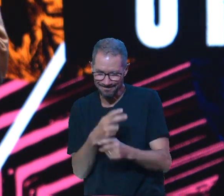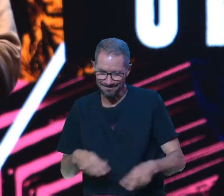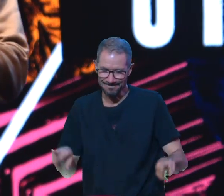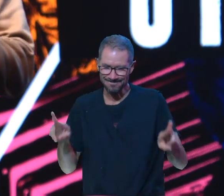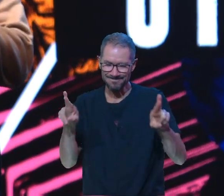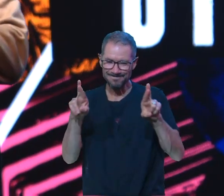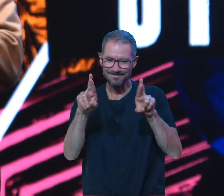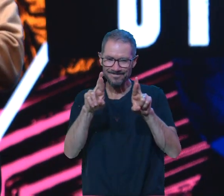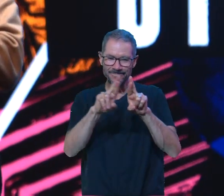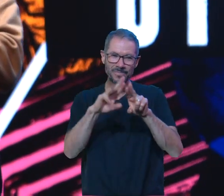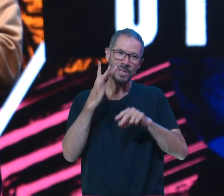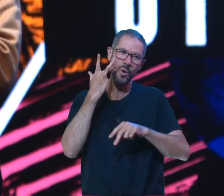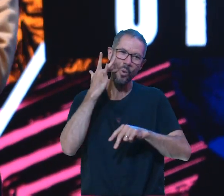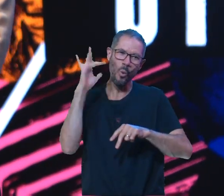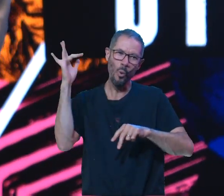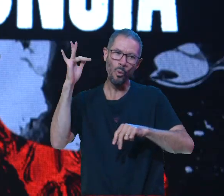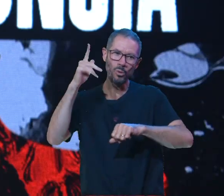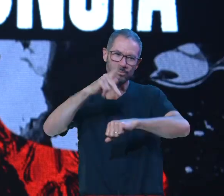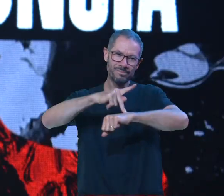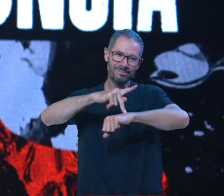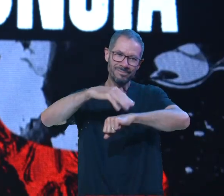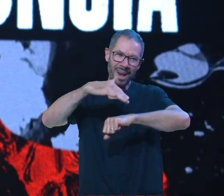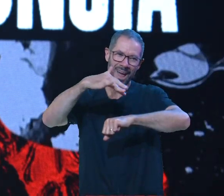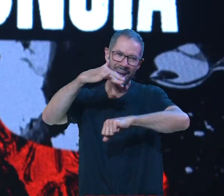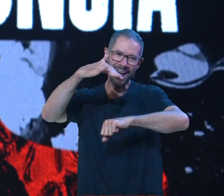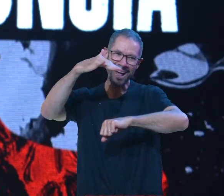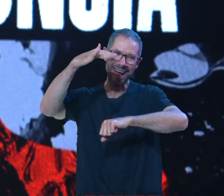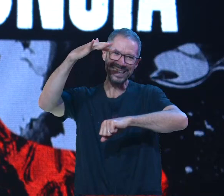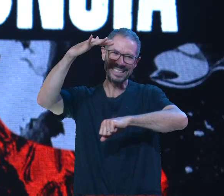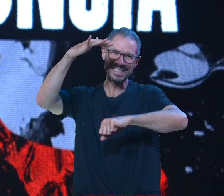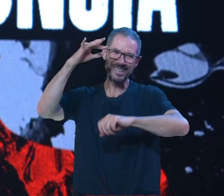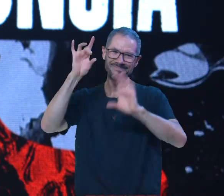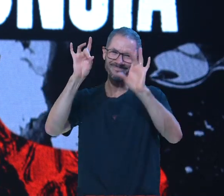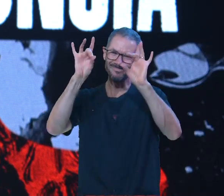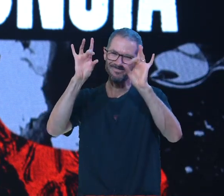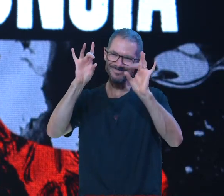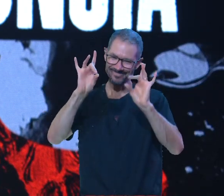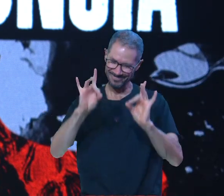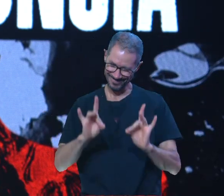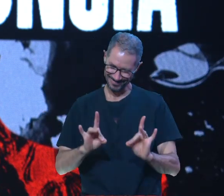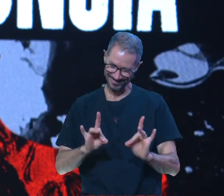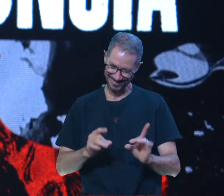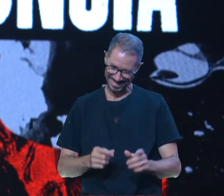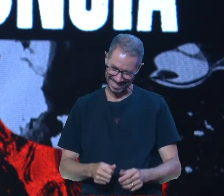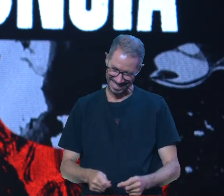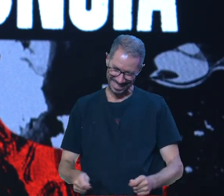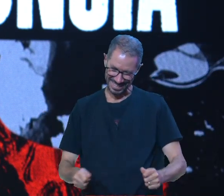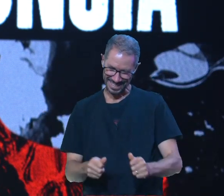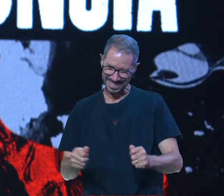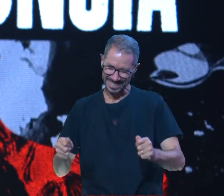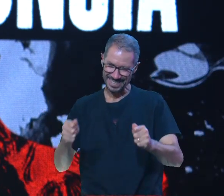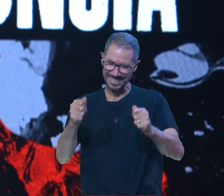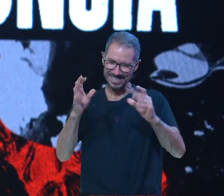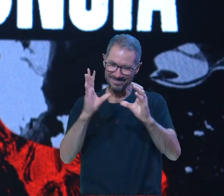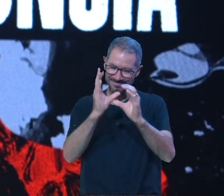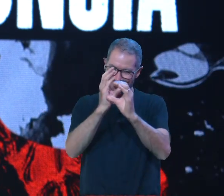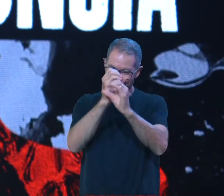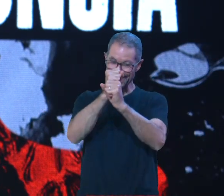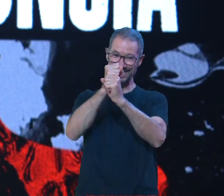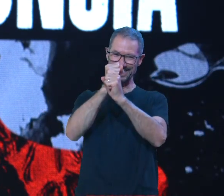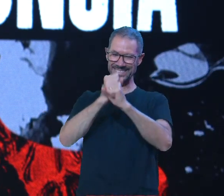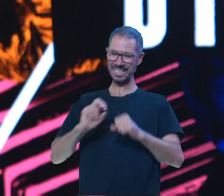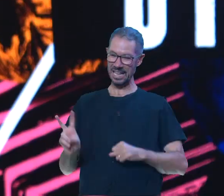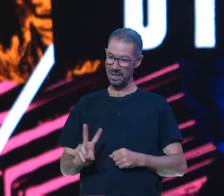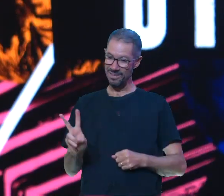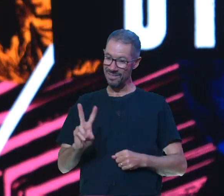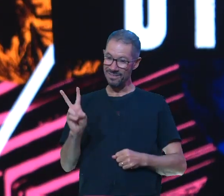com ouro, prata ou outros materiais especiais, que quando ele consegue ser completo, o seu